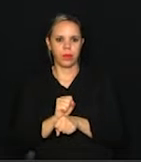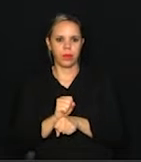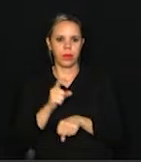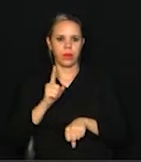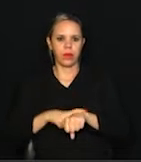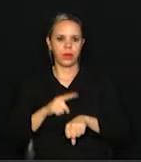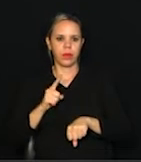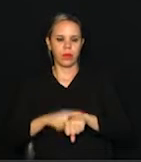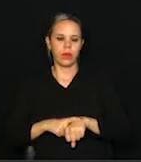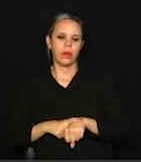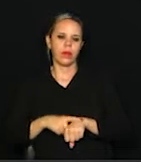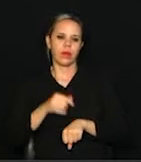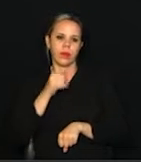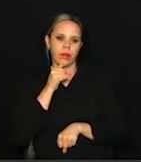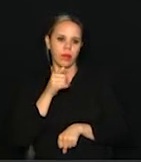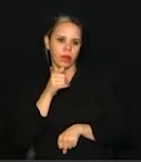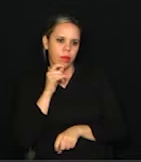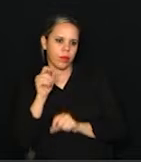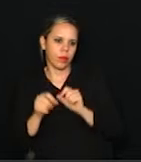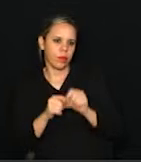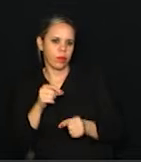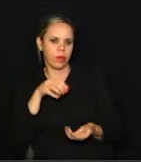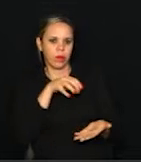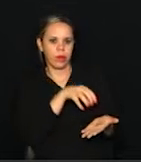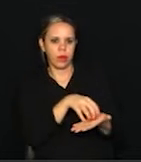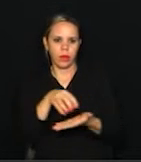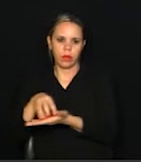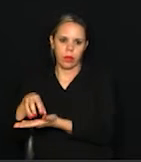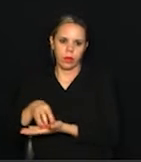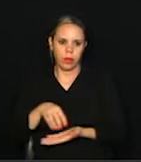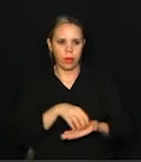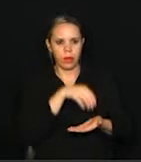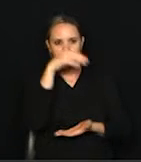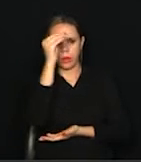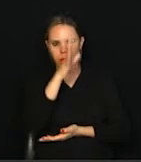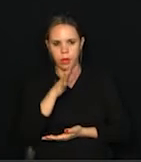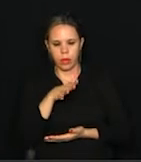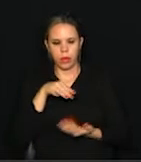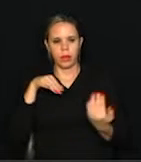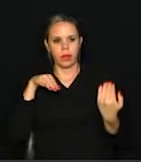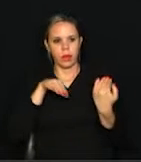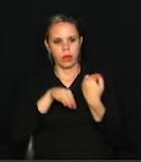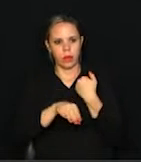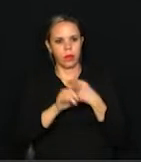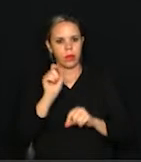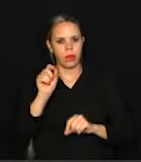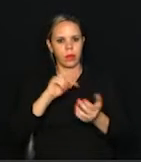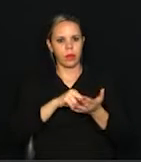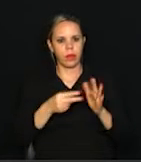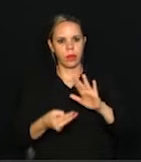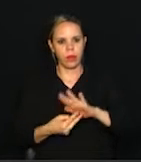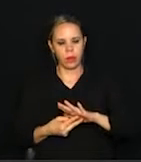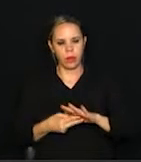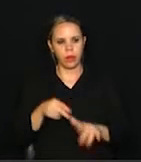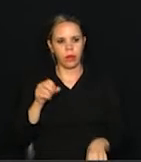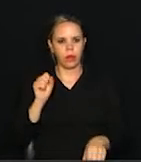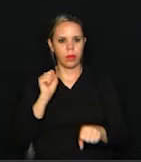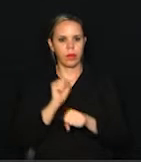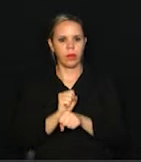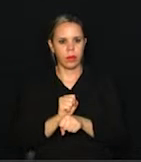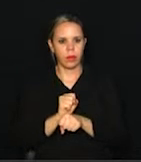prazos e procedimentos dos órgãos do Sistema Nacional de Trânsito, o que significou a paralisação